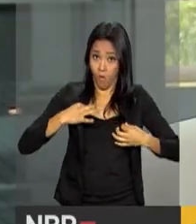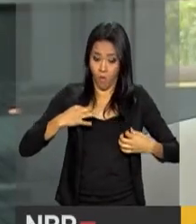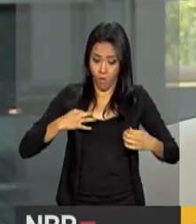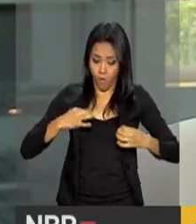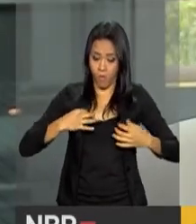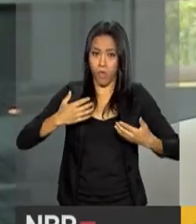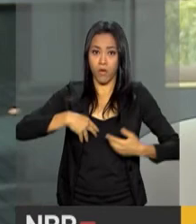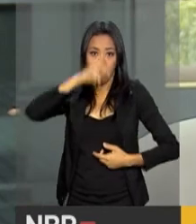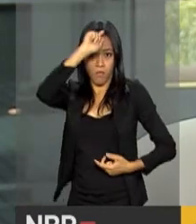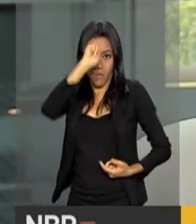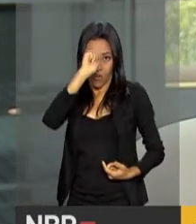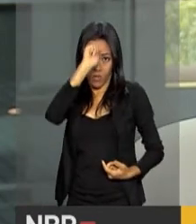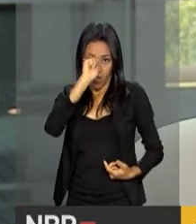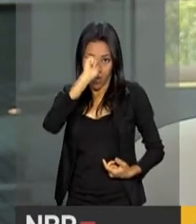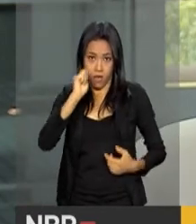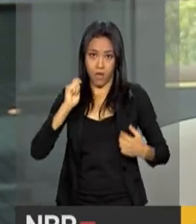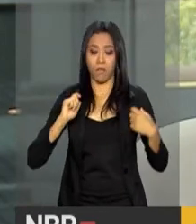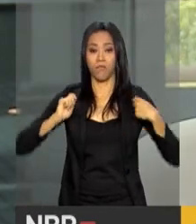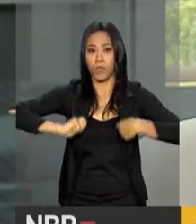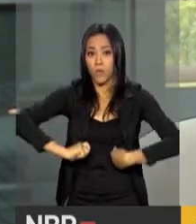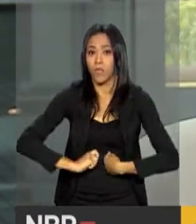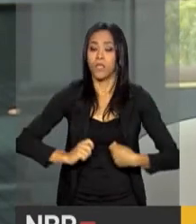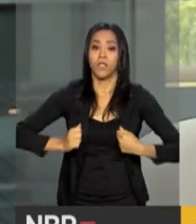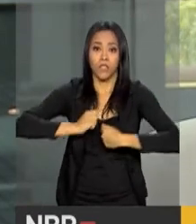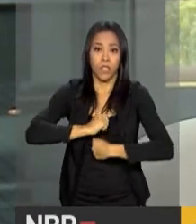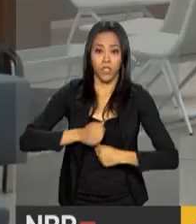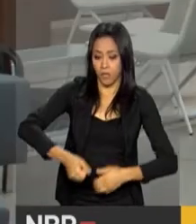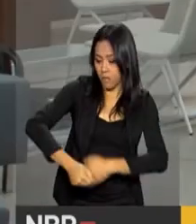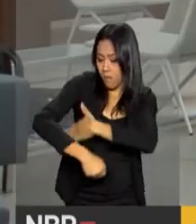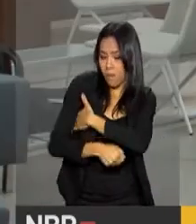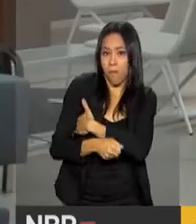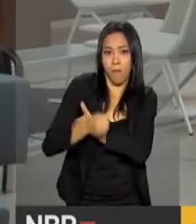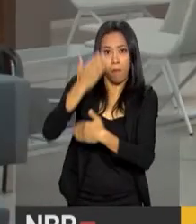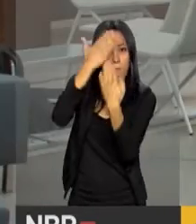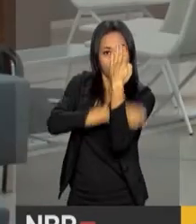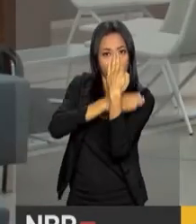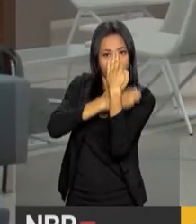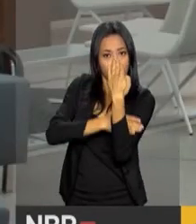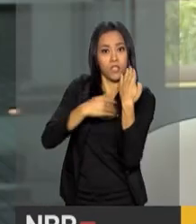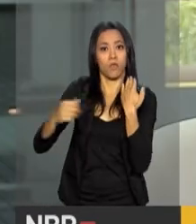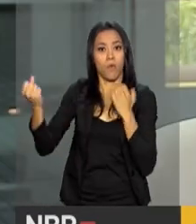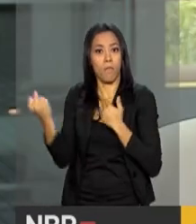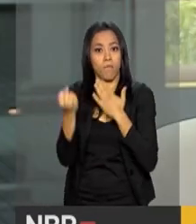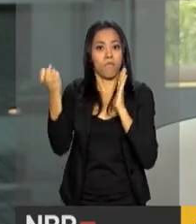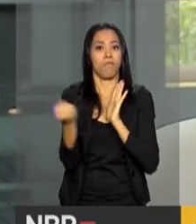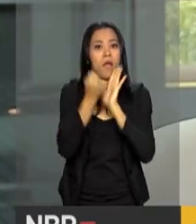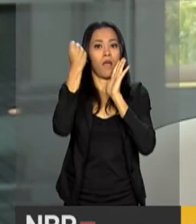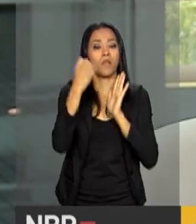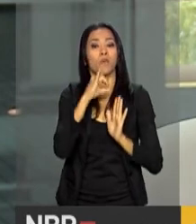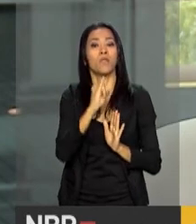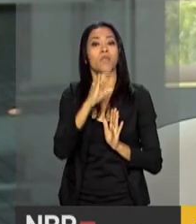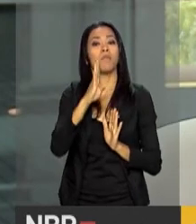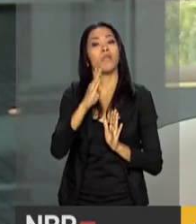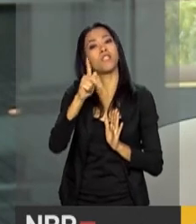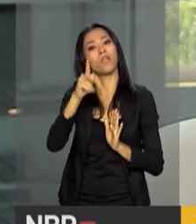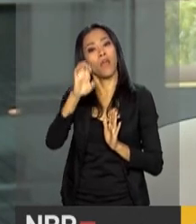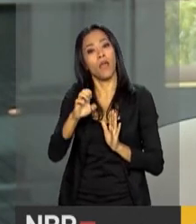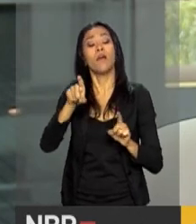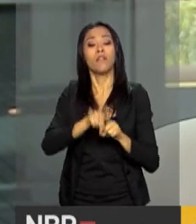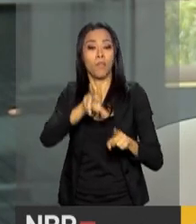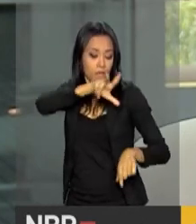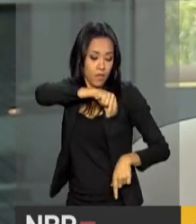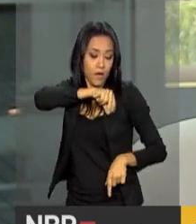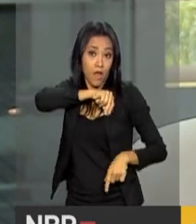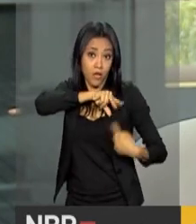ele terá um boné um colete usará uma pasta com a logo do ibge é esse crachá com terá o seu nome completo e sua